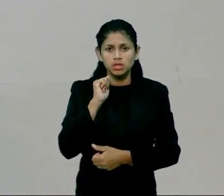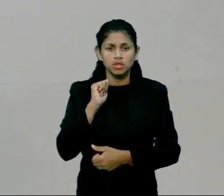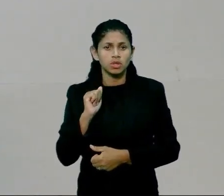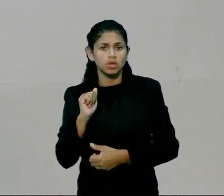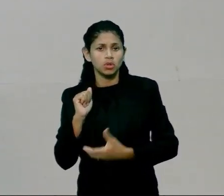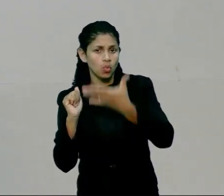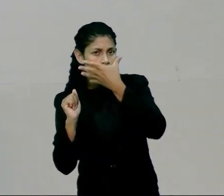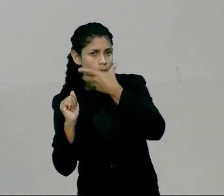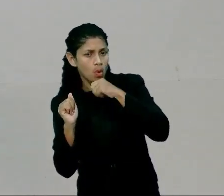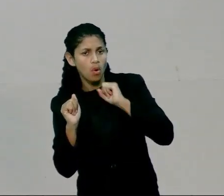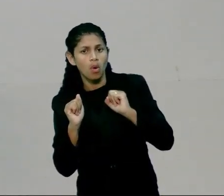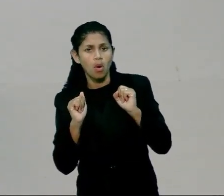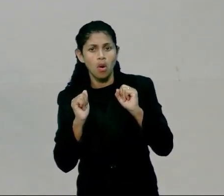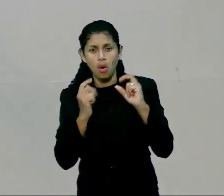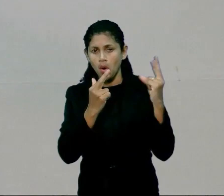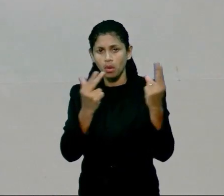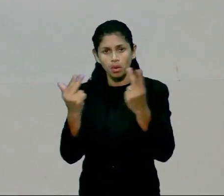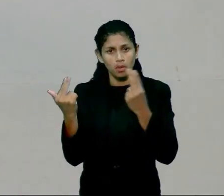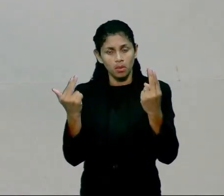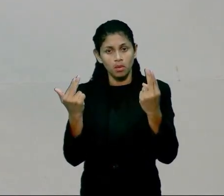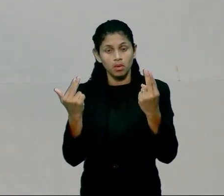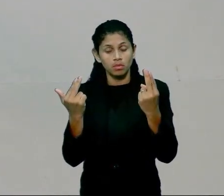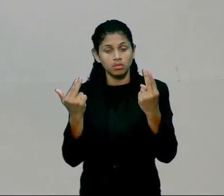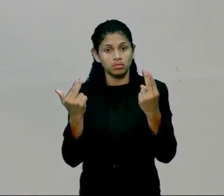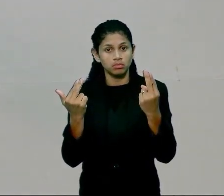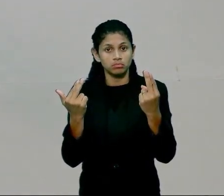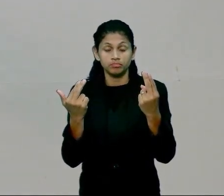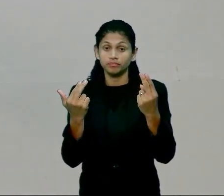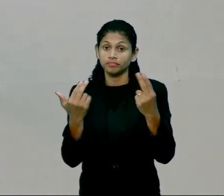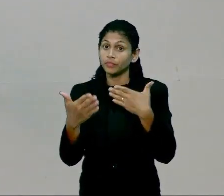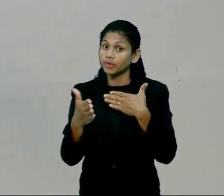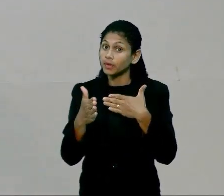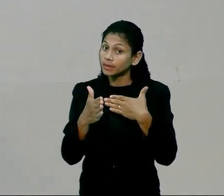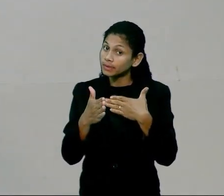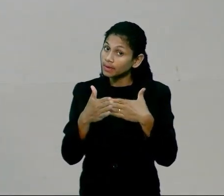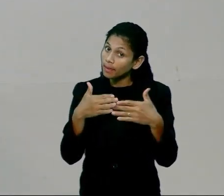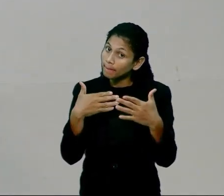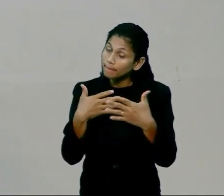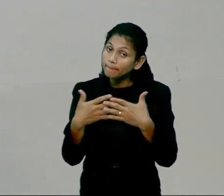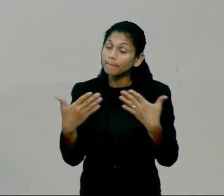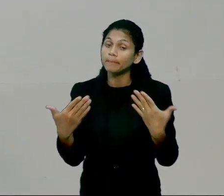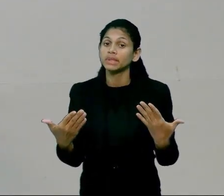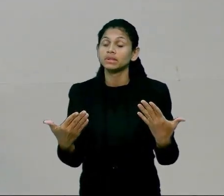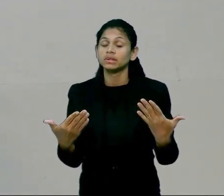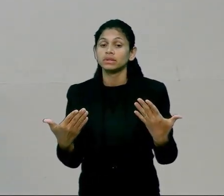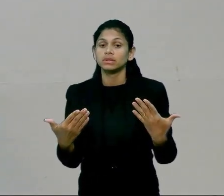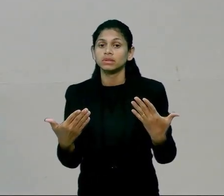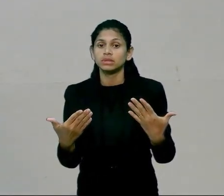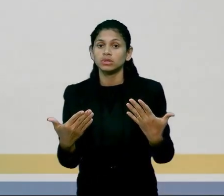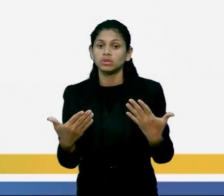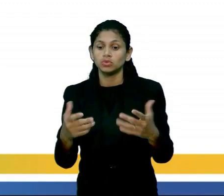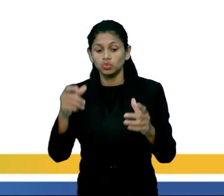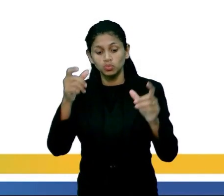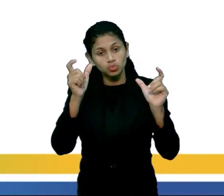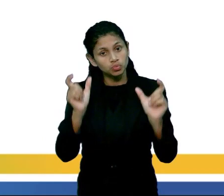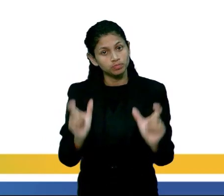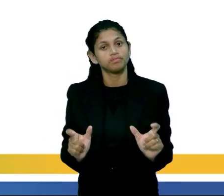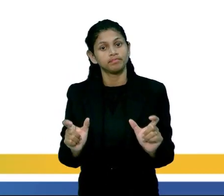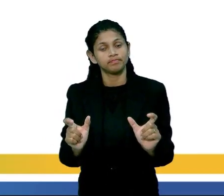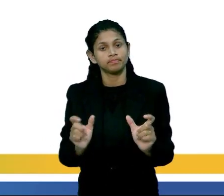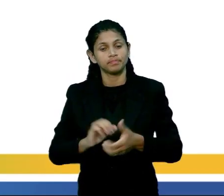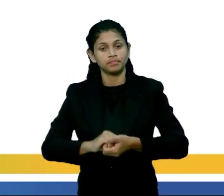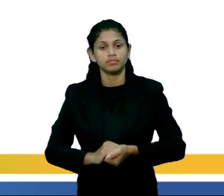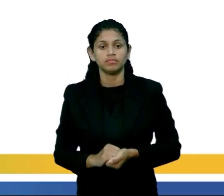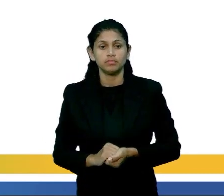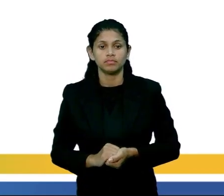da colocação. Todos somos iguais perante a Constituição, mas fisicamente temos estruturas que nos diferem. Vamos lá,